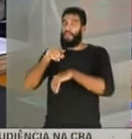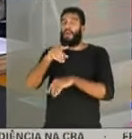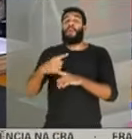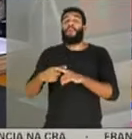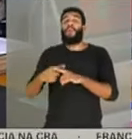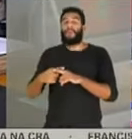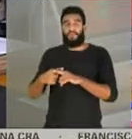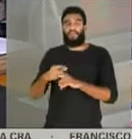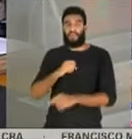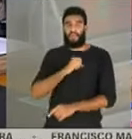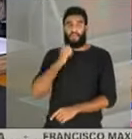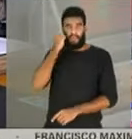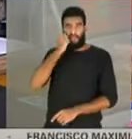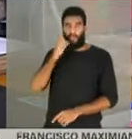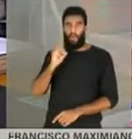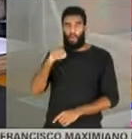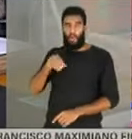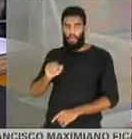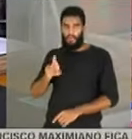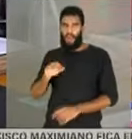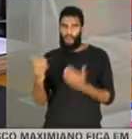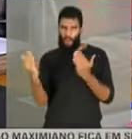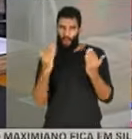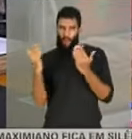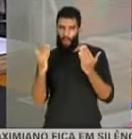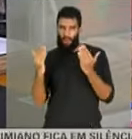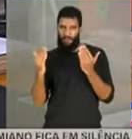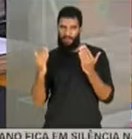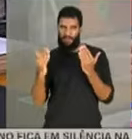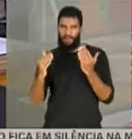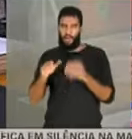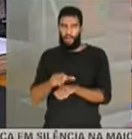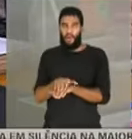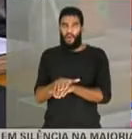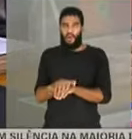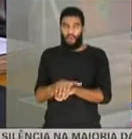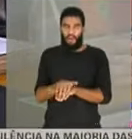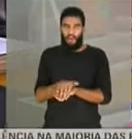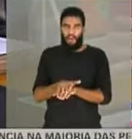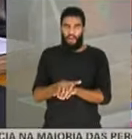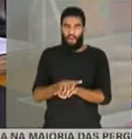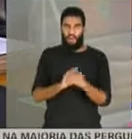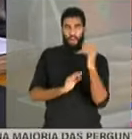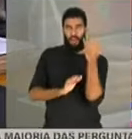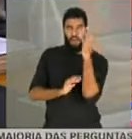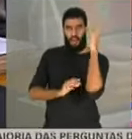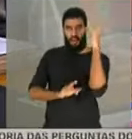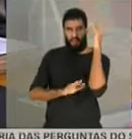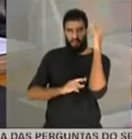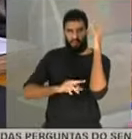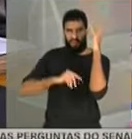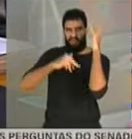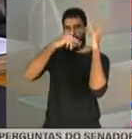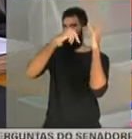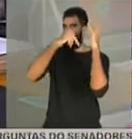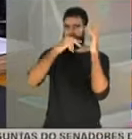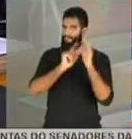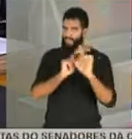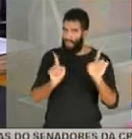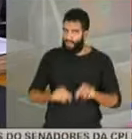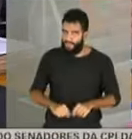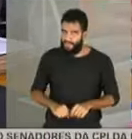senador Omar Aziz, jabuti não sobe em árvore. A Precisa não tinha experiência com venda de